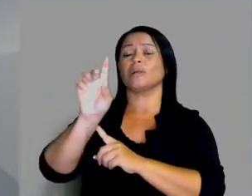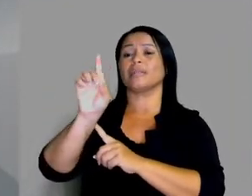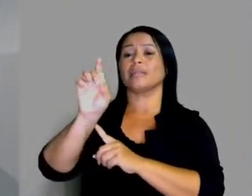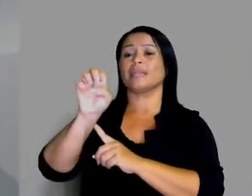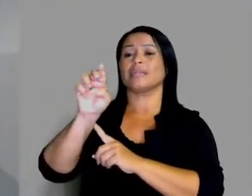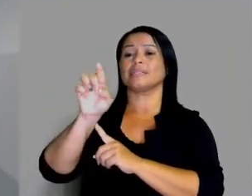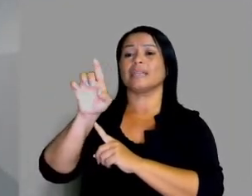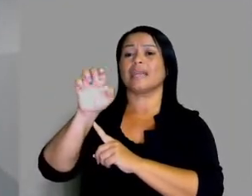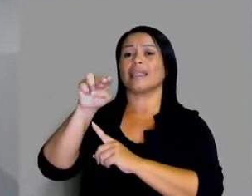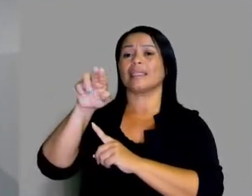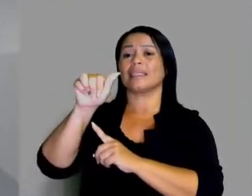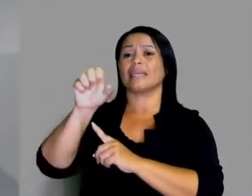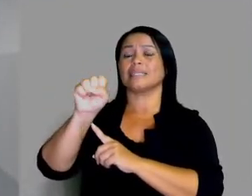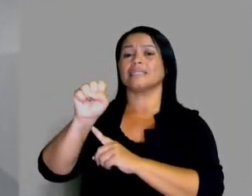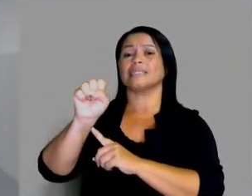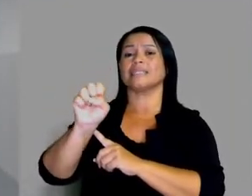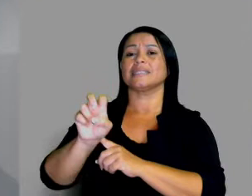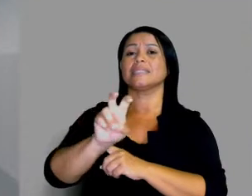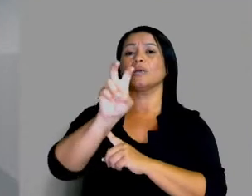5 dezenas,